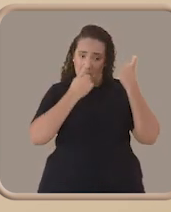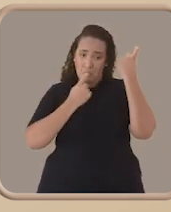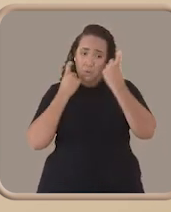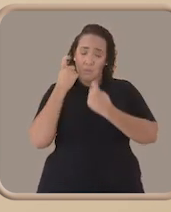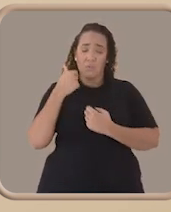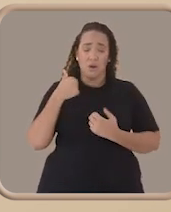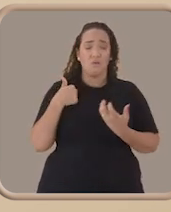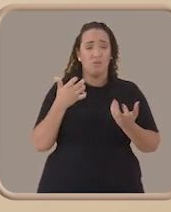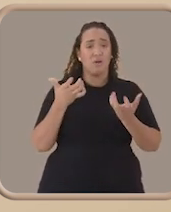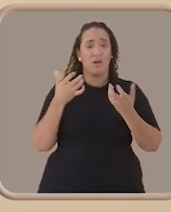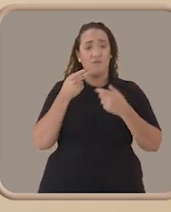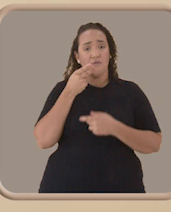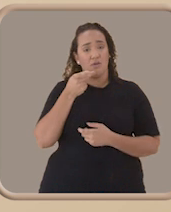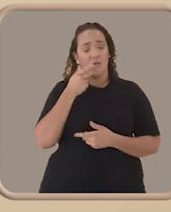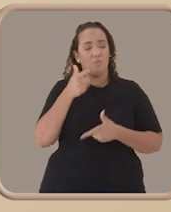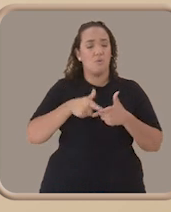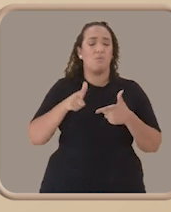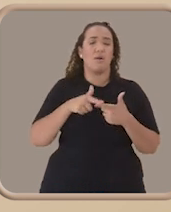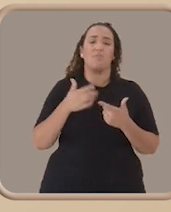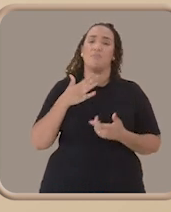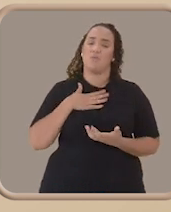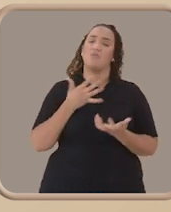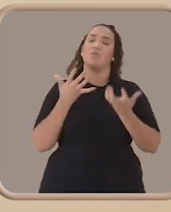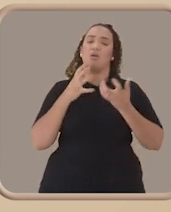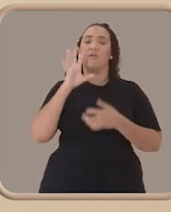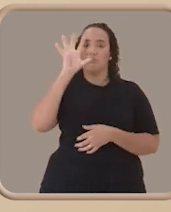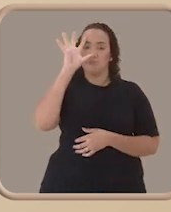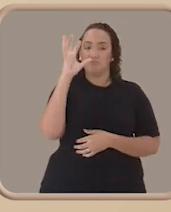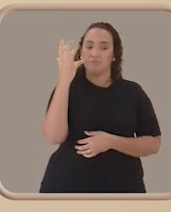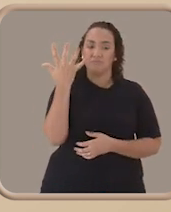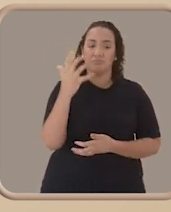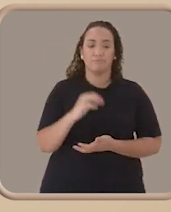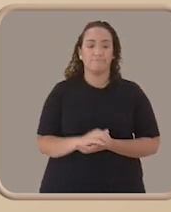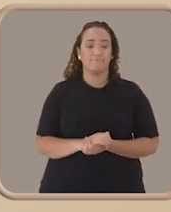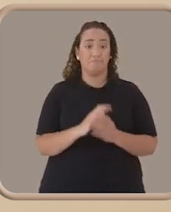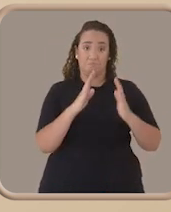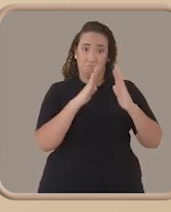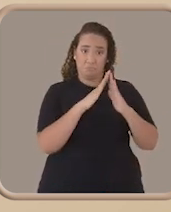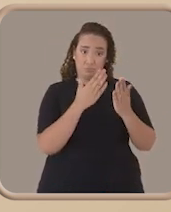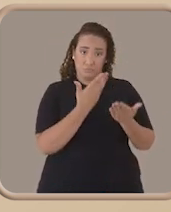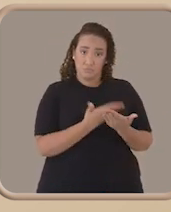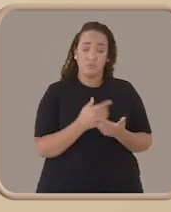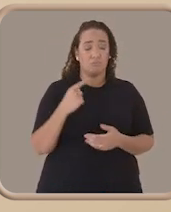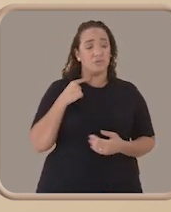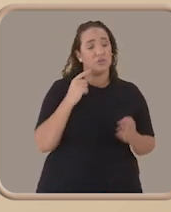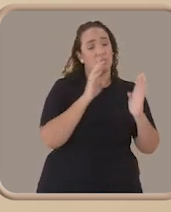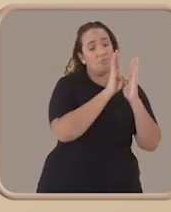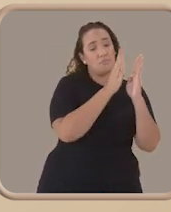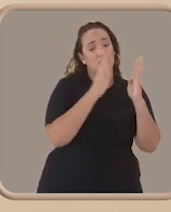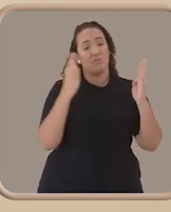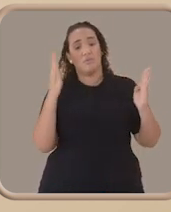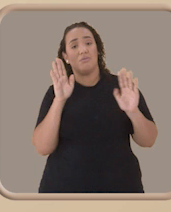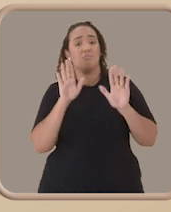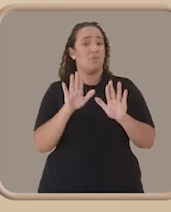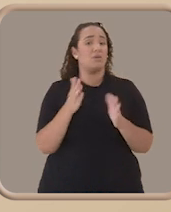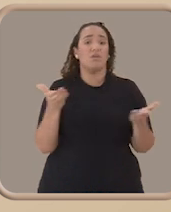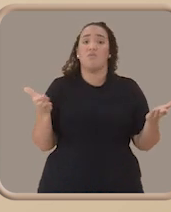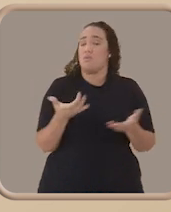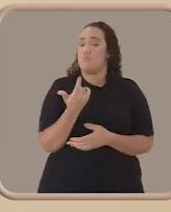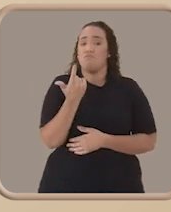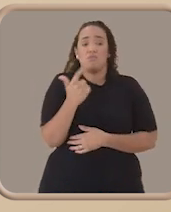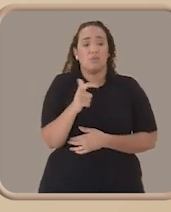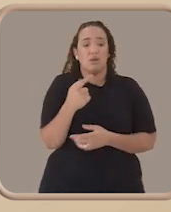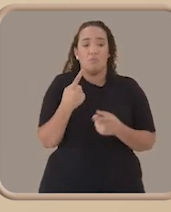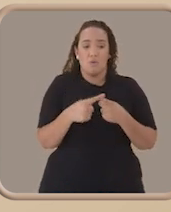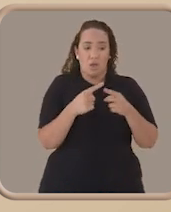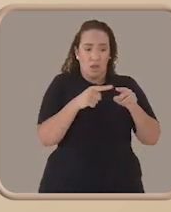meu problema e espero que seja resolvido. Na escola tinha uma biblioteca, mas agora não a temos mais, pois